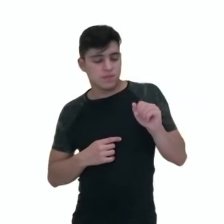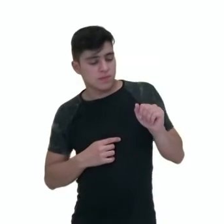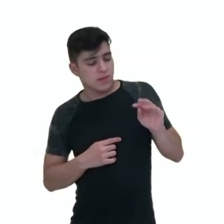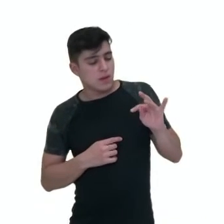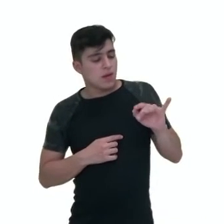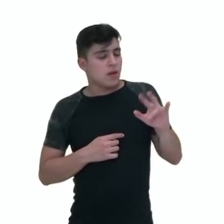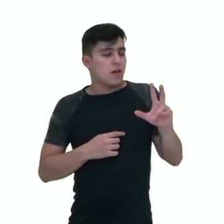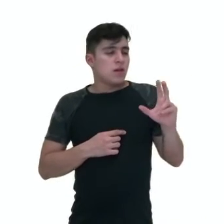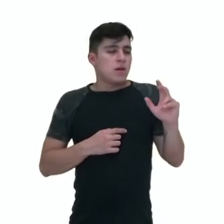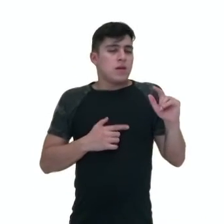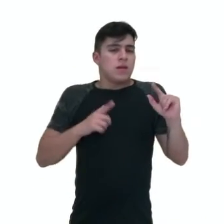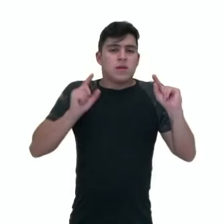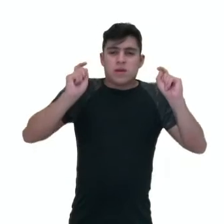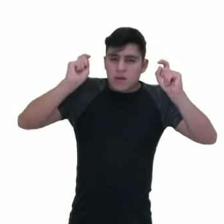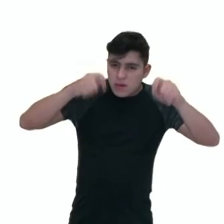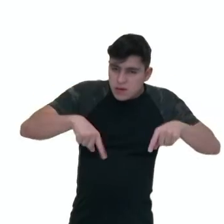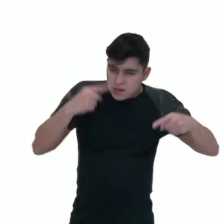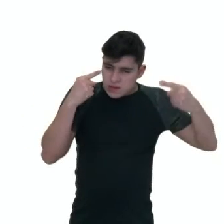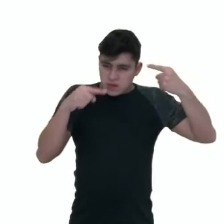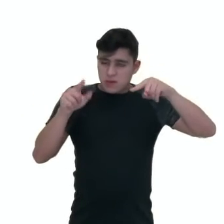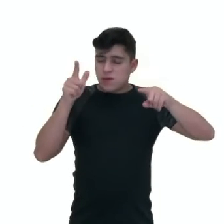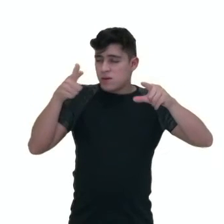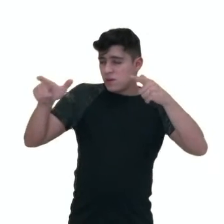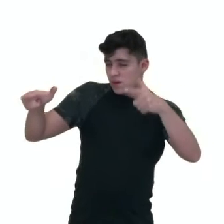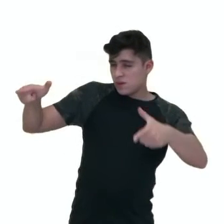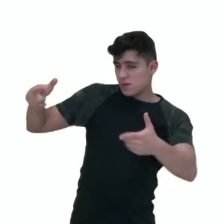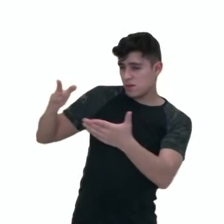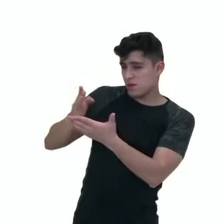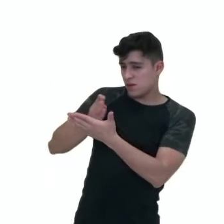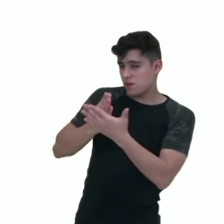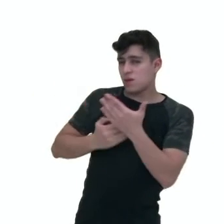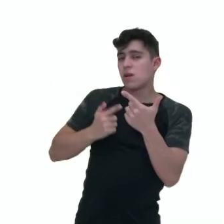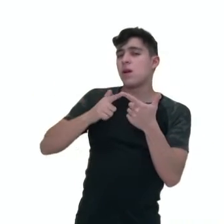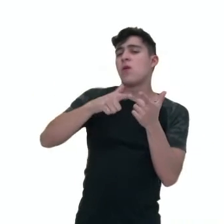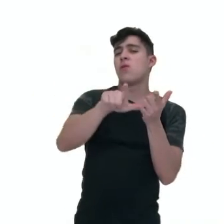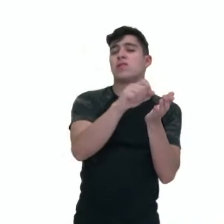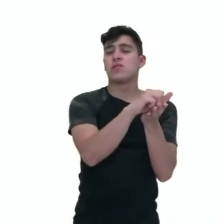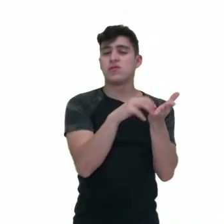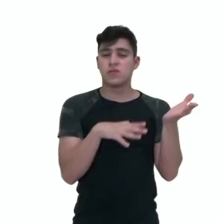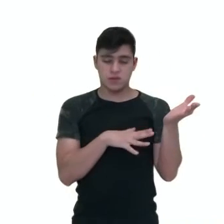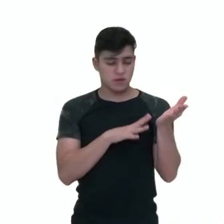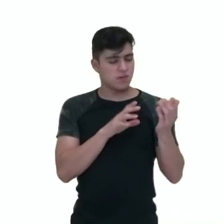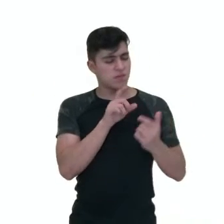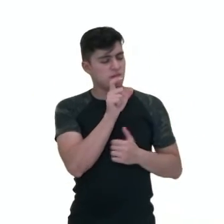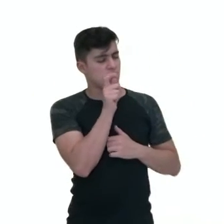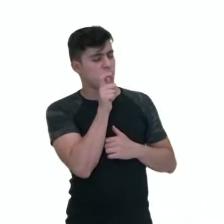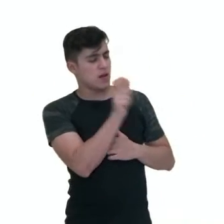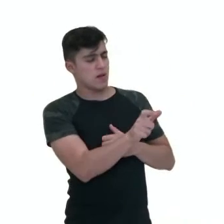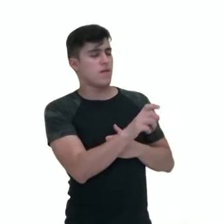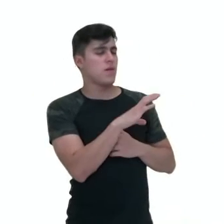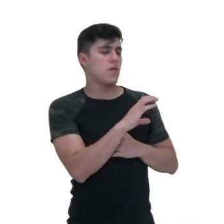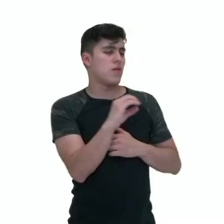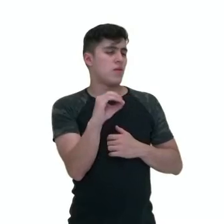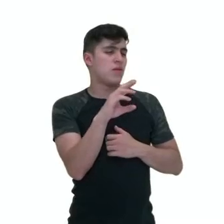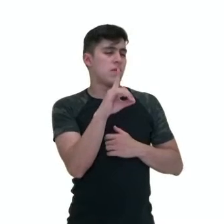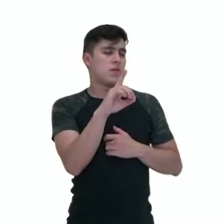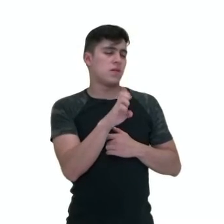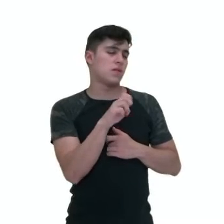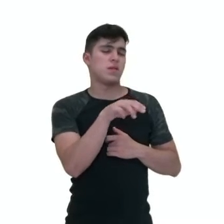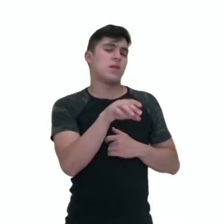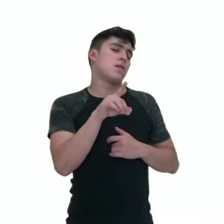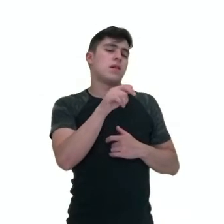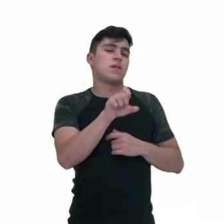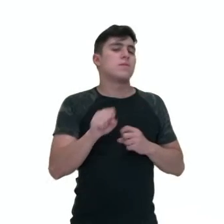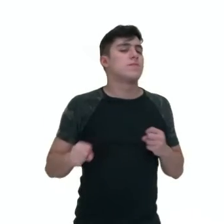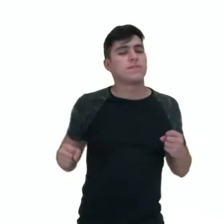dativa, mas podemos encontrar em alguns livros ou alguns exercícios coordenada. Então, cuidado com essas